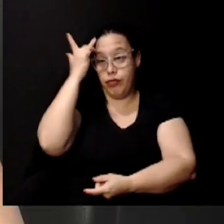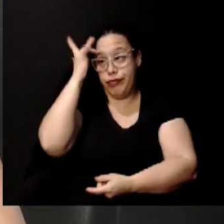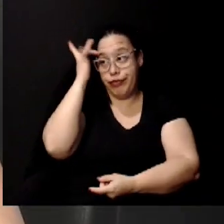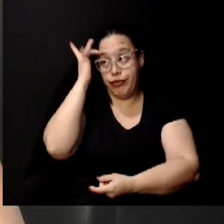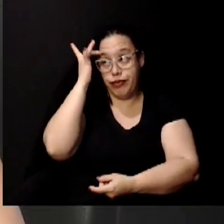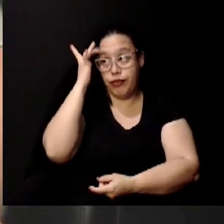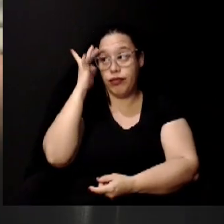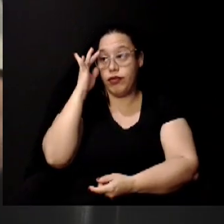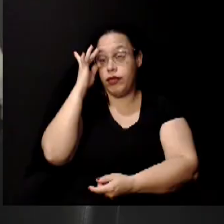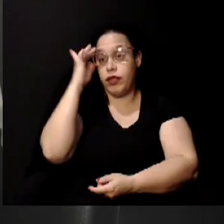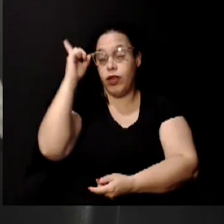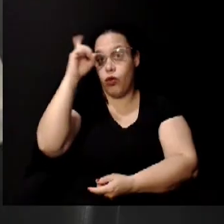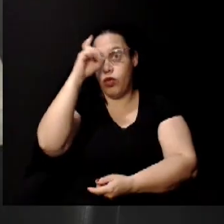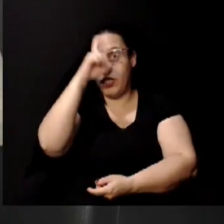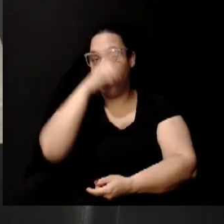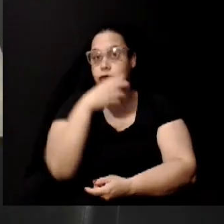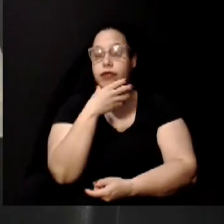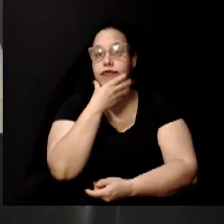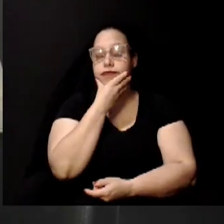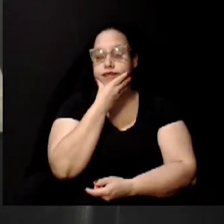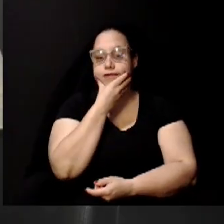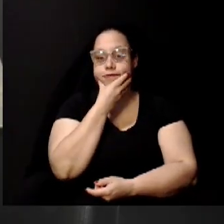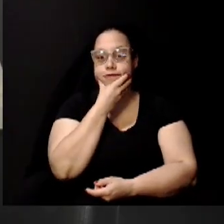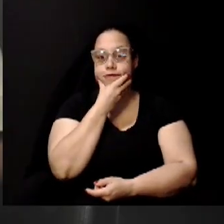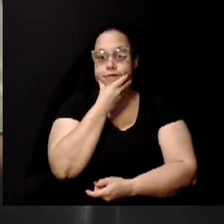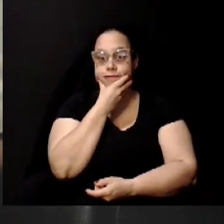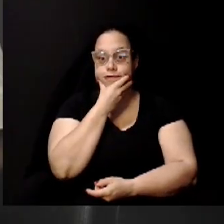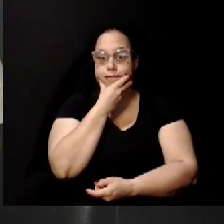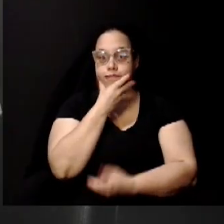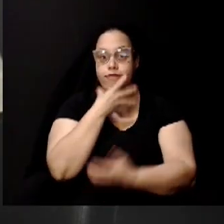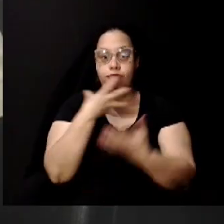desafio. Por isso que eu acho que quando a gente assume